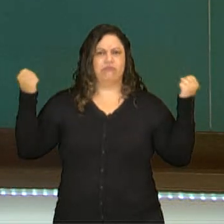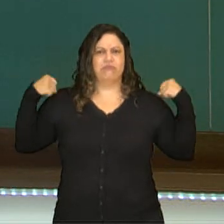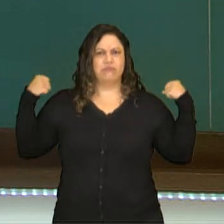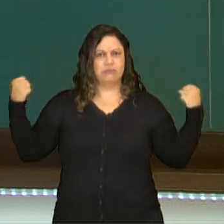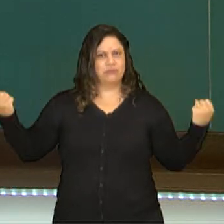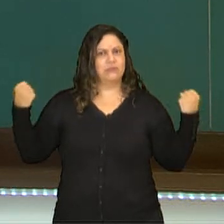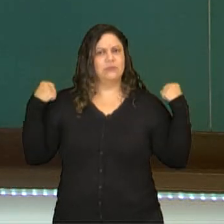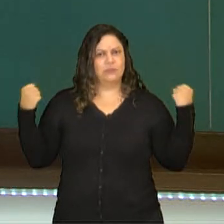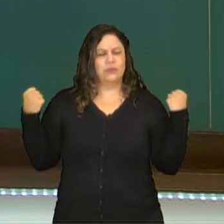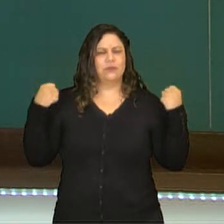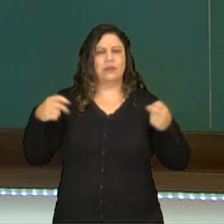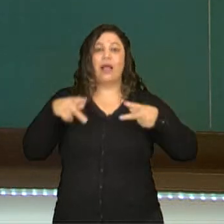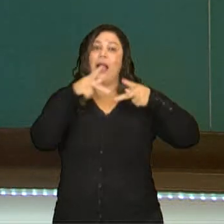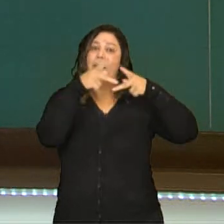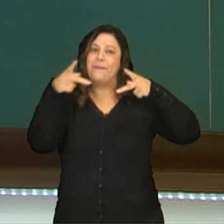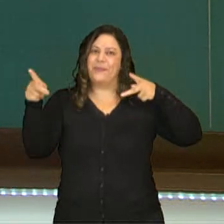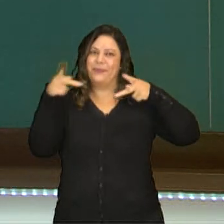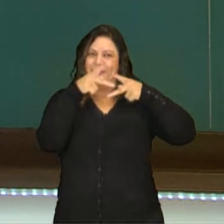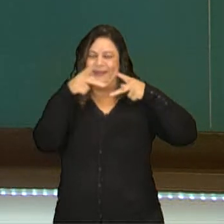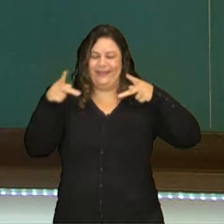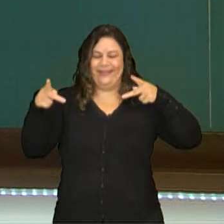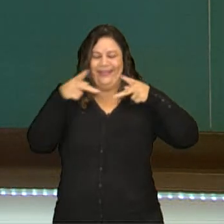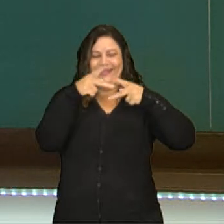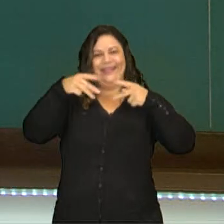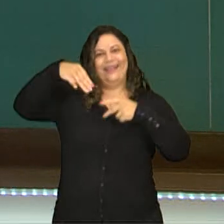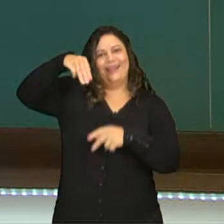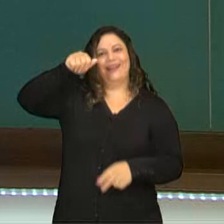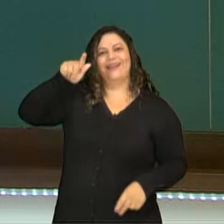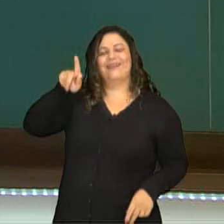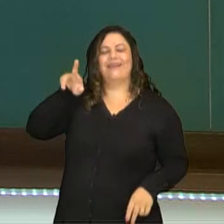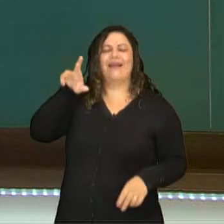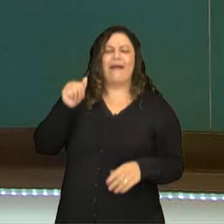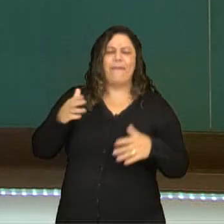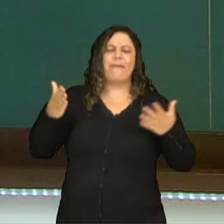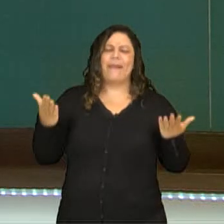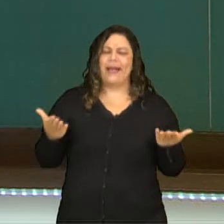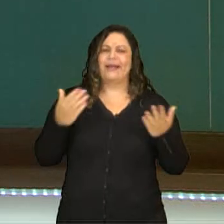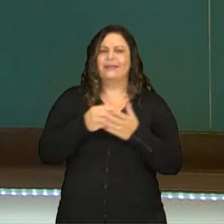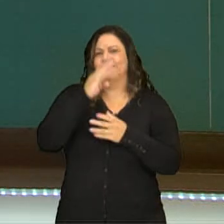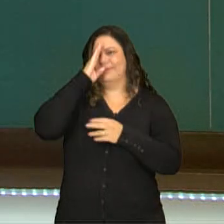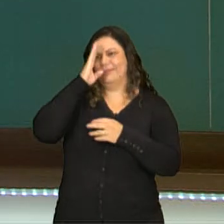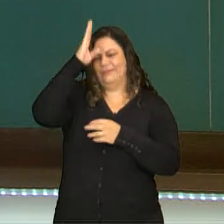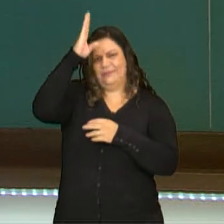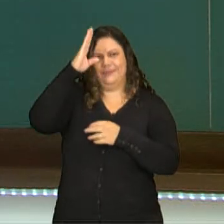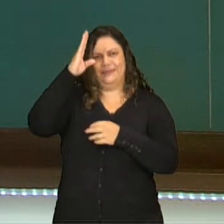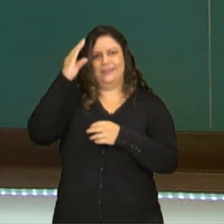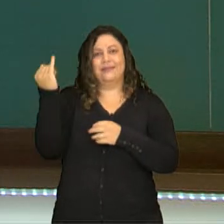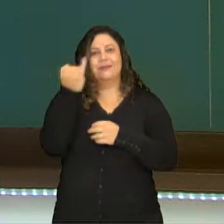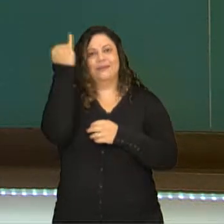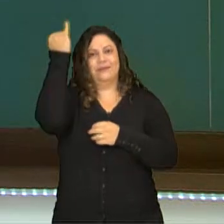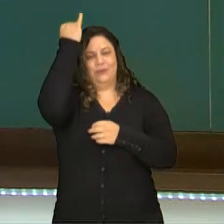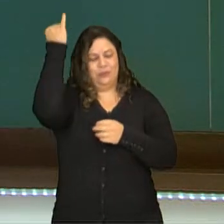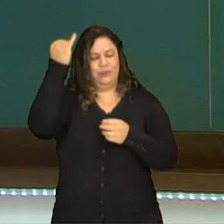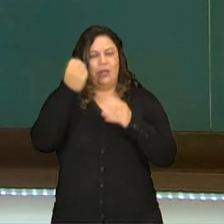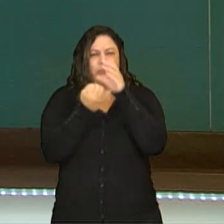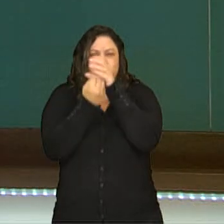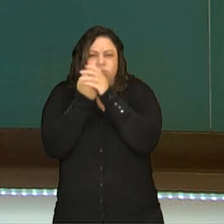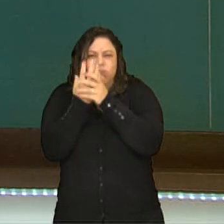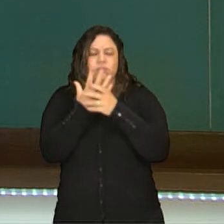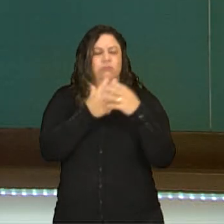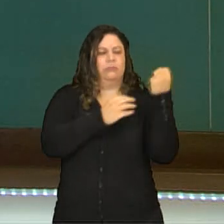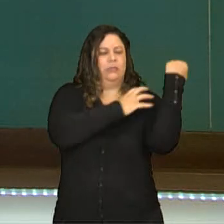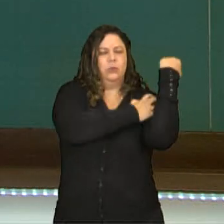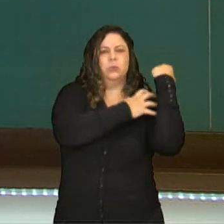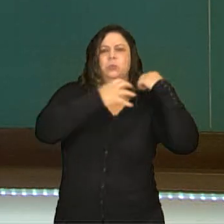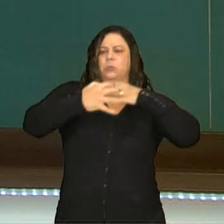boa fonte de proteína magra, ó, que são essenciais para a formação dos músculos mais fortes, para a formação de músculos mais